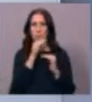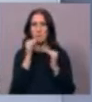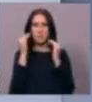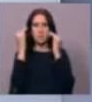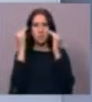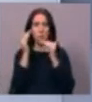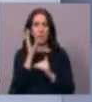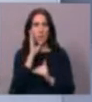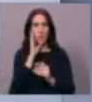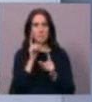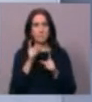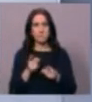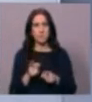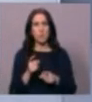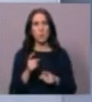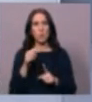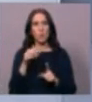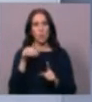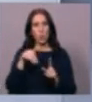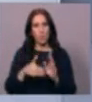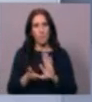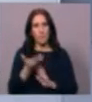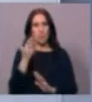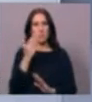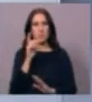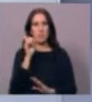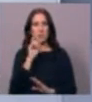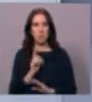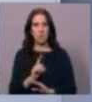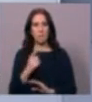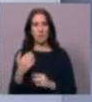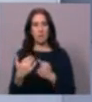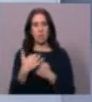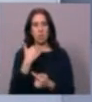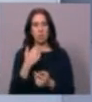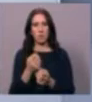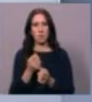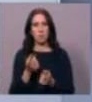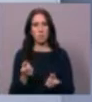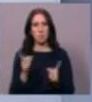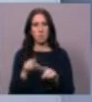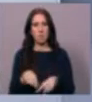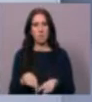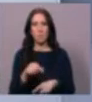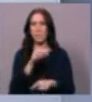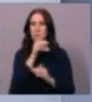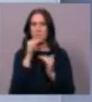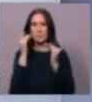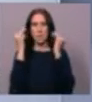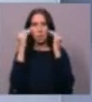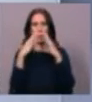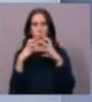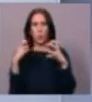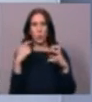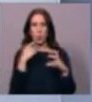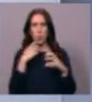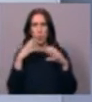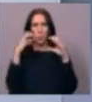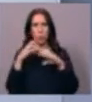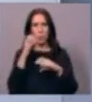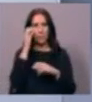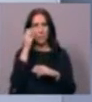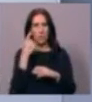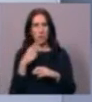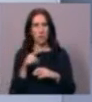há um agravamento para o final do dia, vem novo sistema frontal e, portanto, temos aqui o céu muito nublado e com precipitação forte para